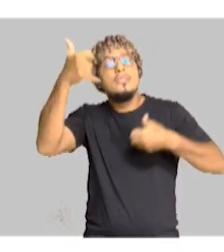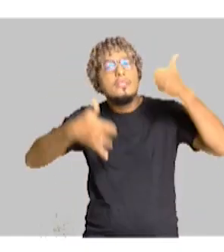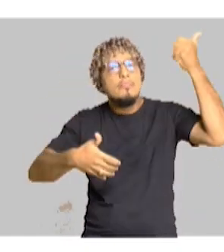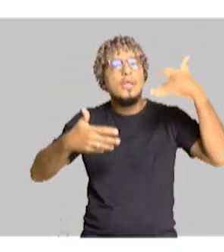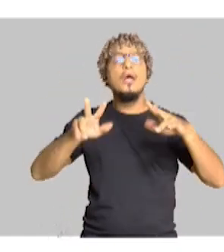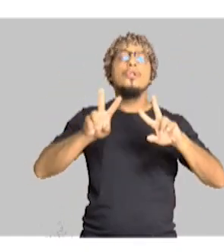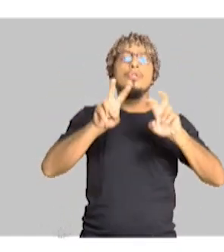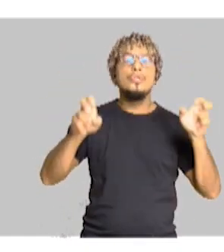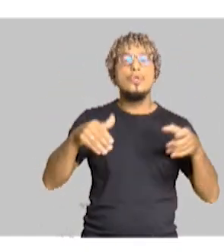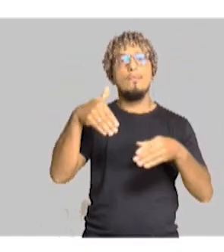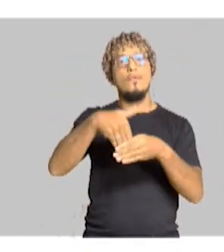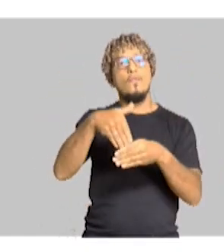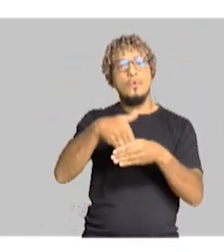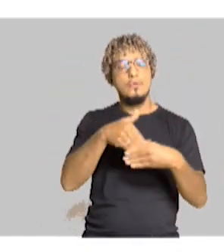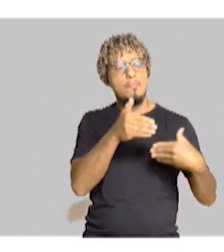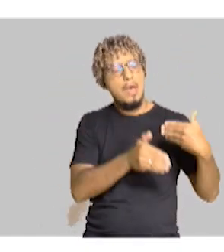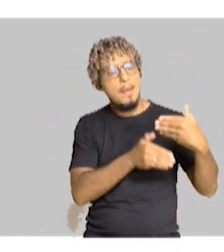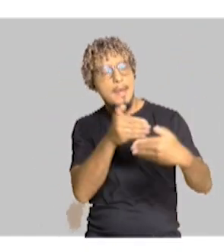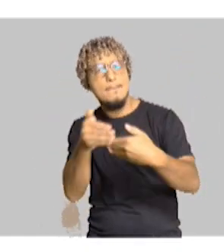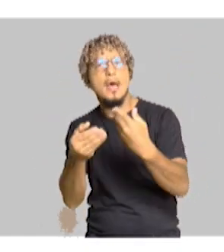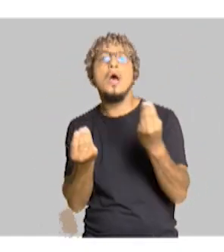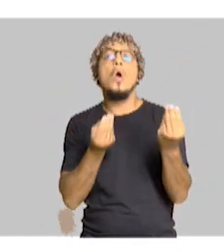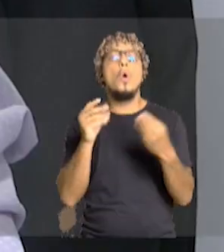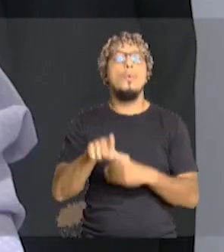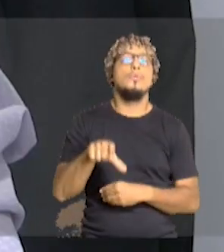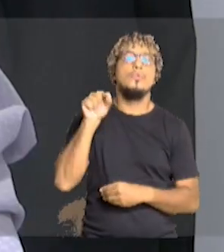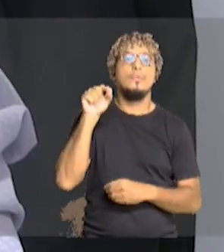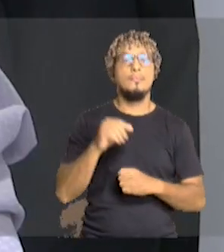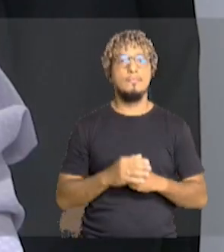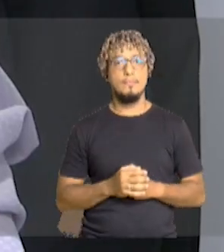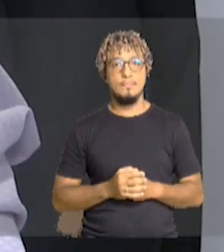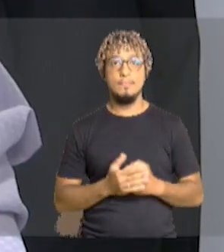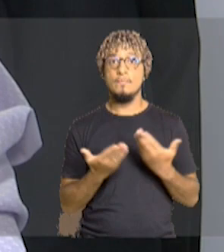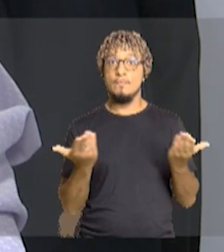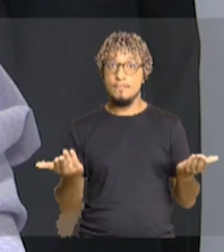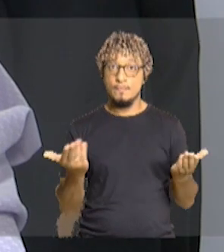processo de votação sobre todo o processo de eleição